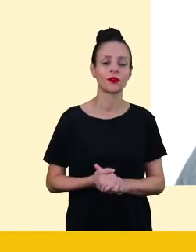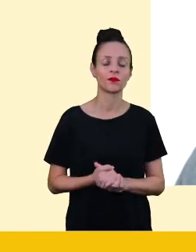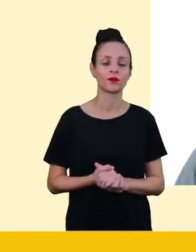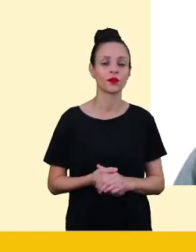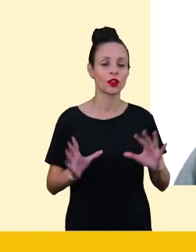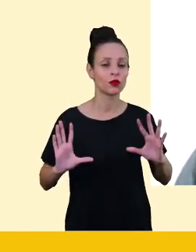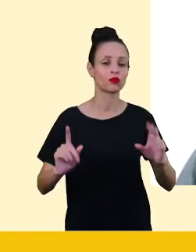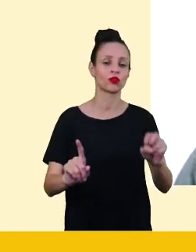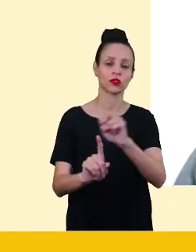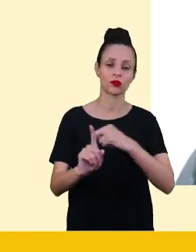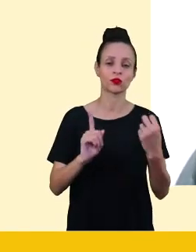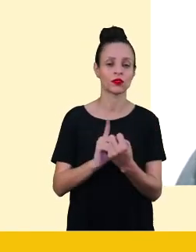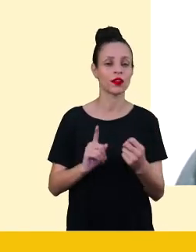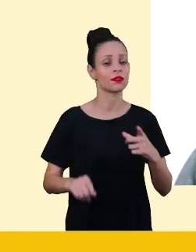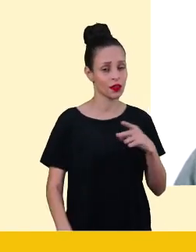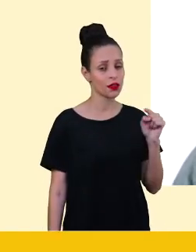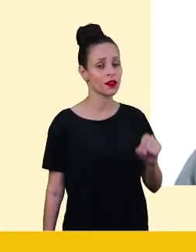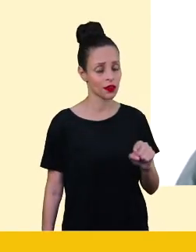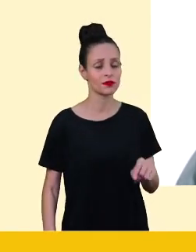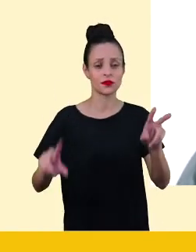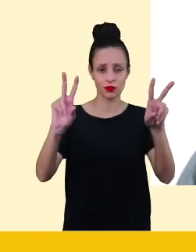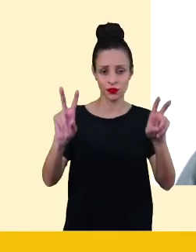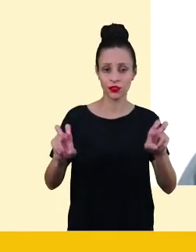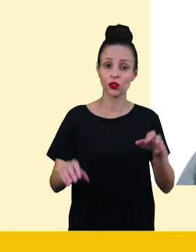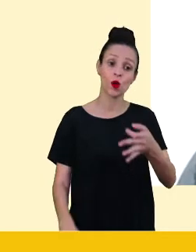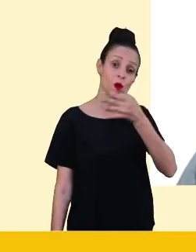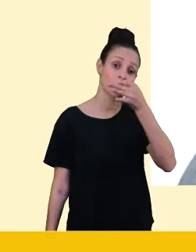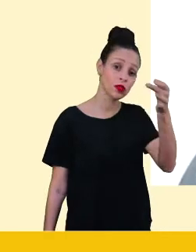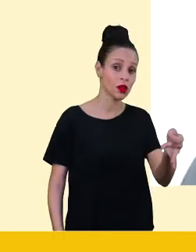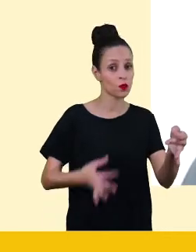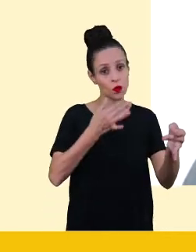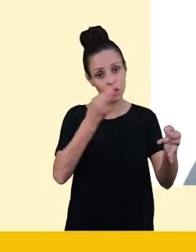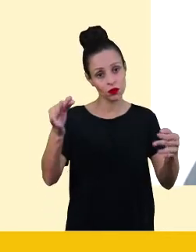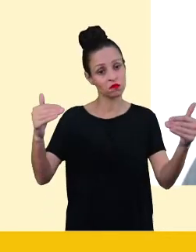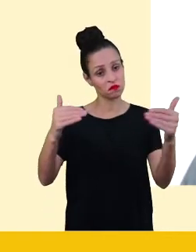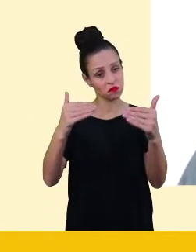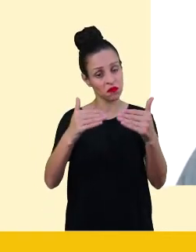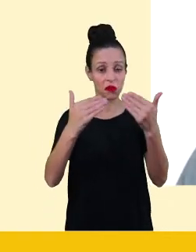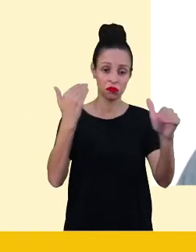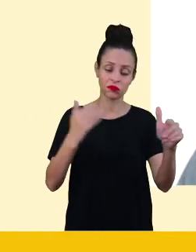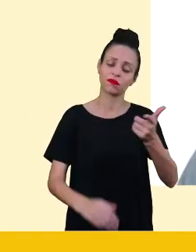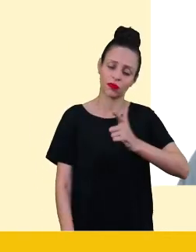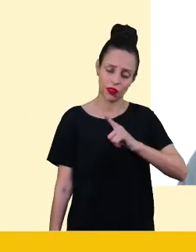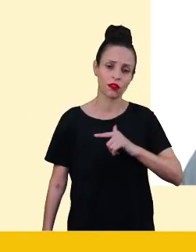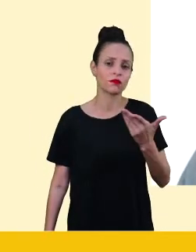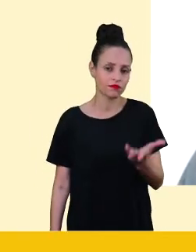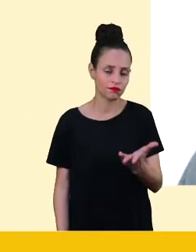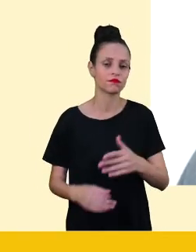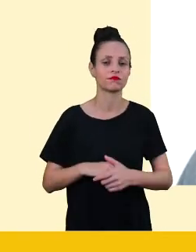assim, toda a sociedade, a comunidade tem essa questão, né, de opiniões, né? E